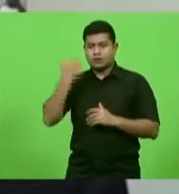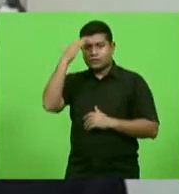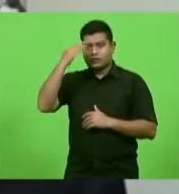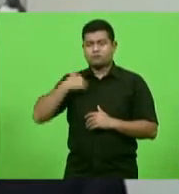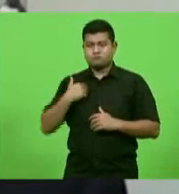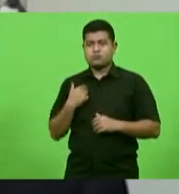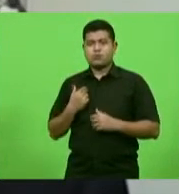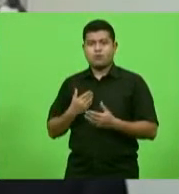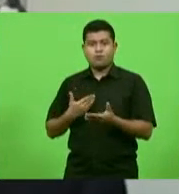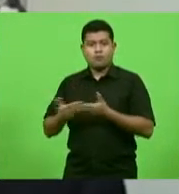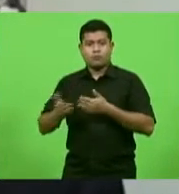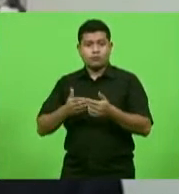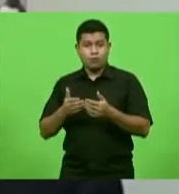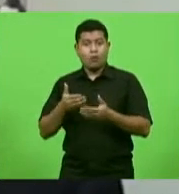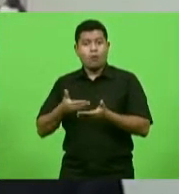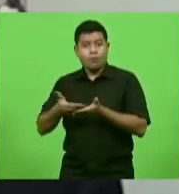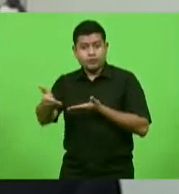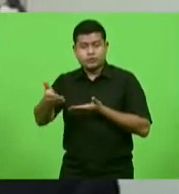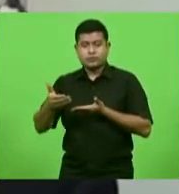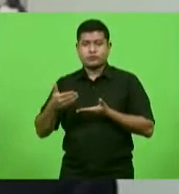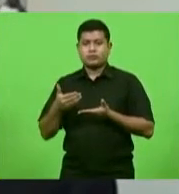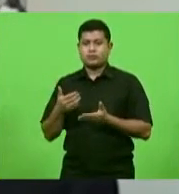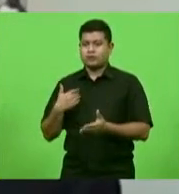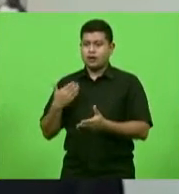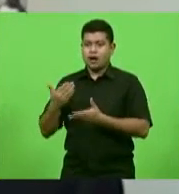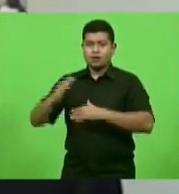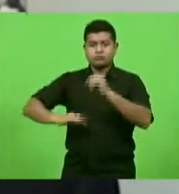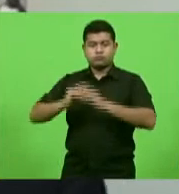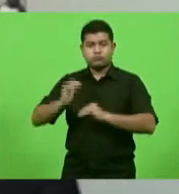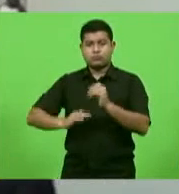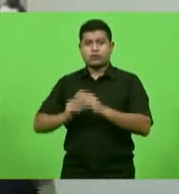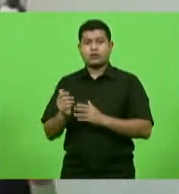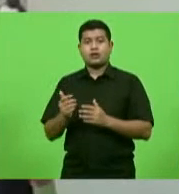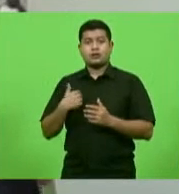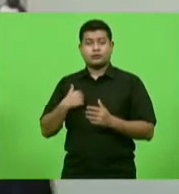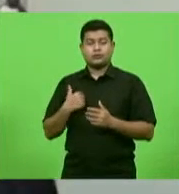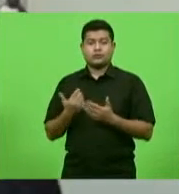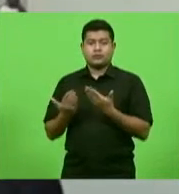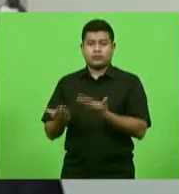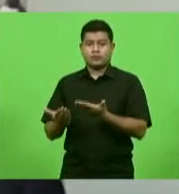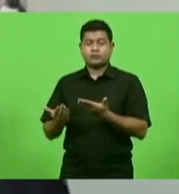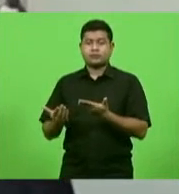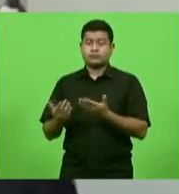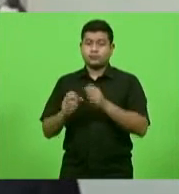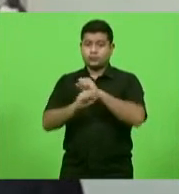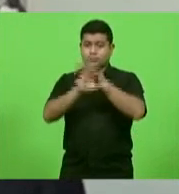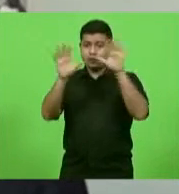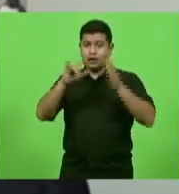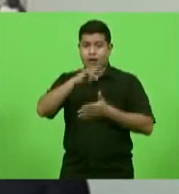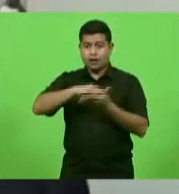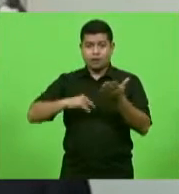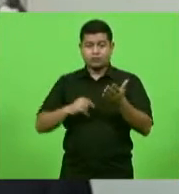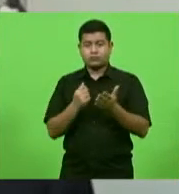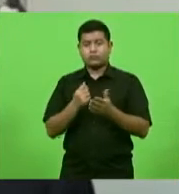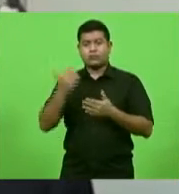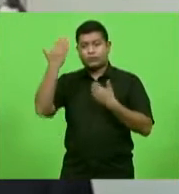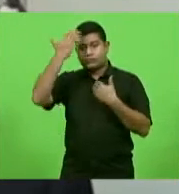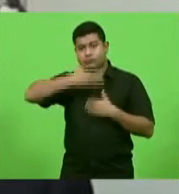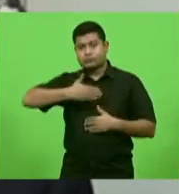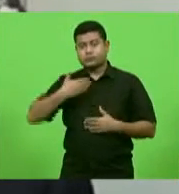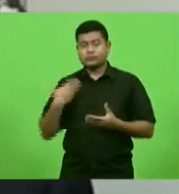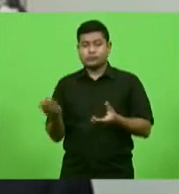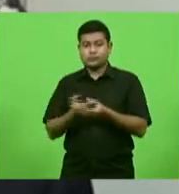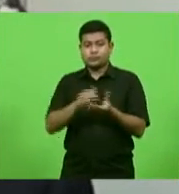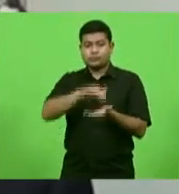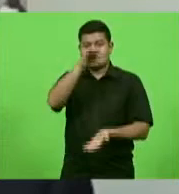Polícia Civil. Manifestação esclarecedora, coerente e completamente associada aos documentos e provas colecionados nos